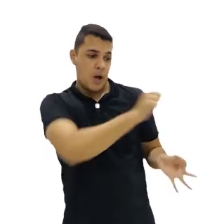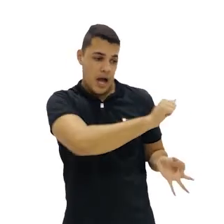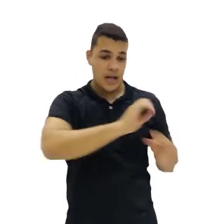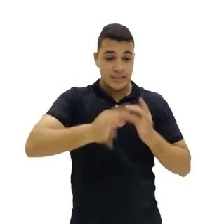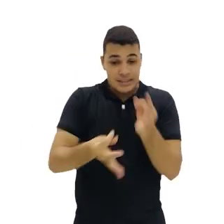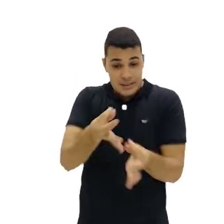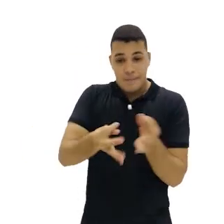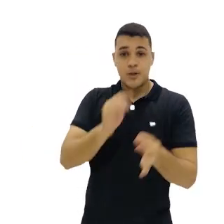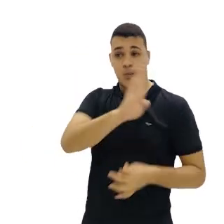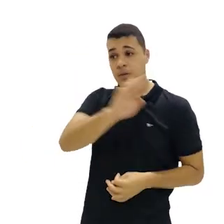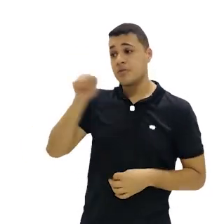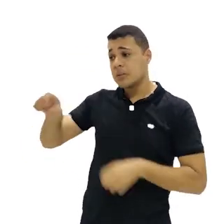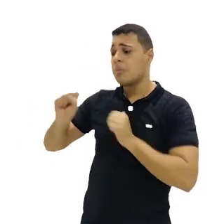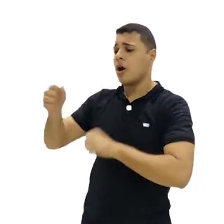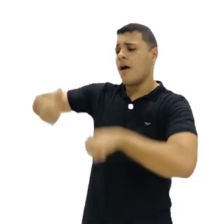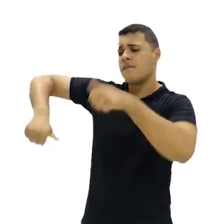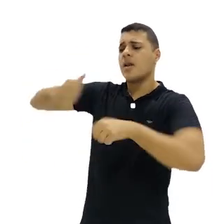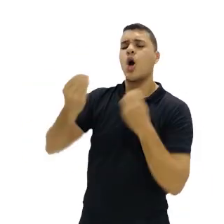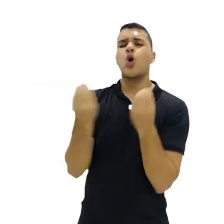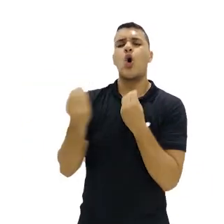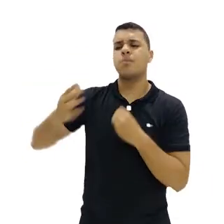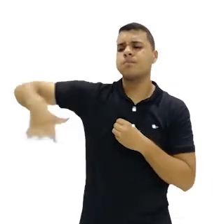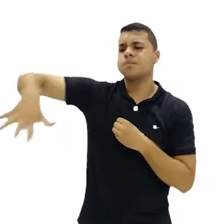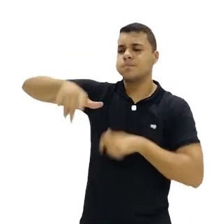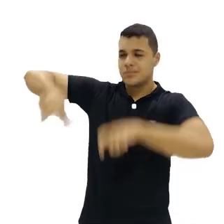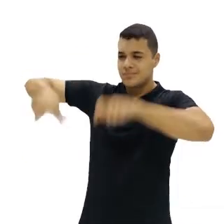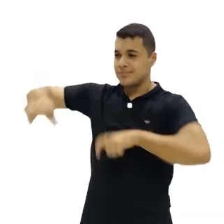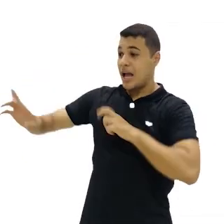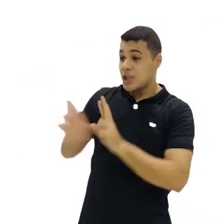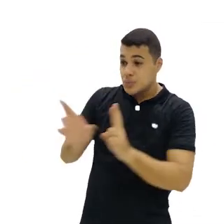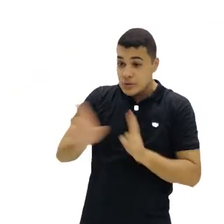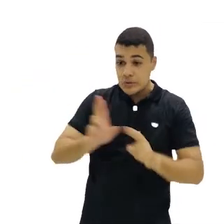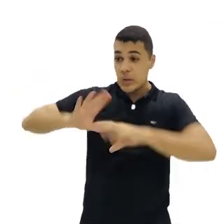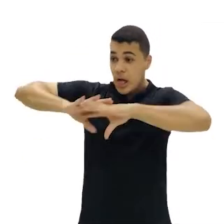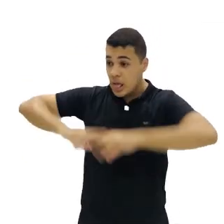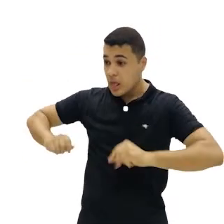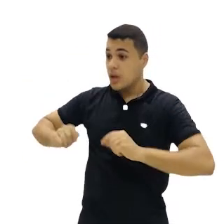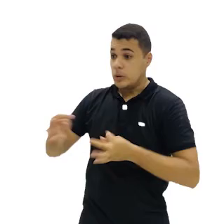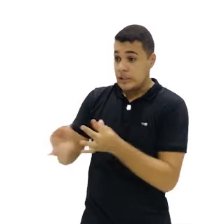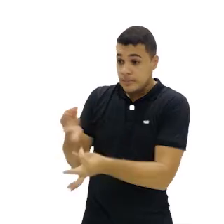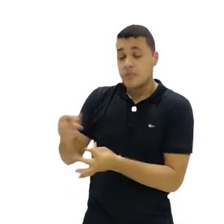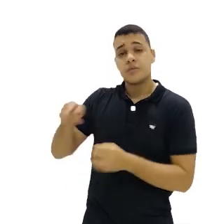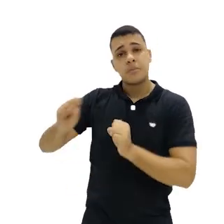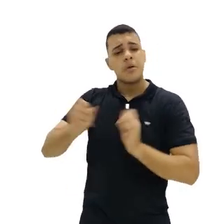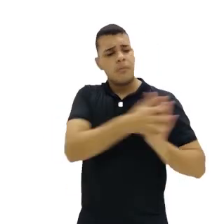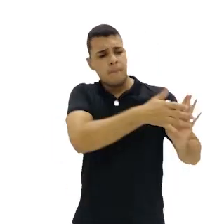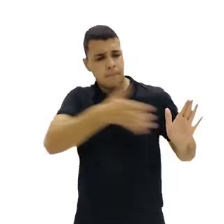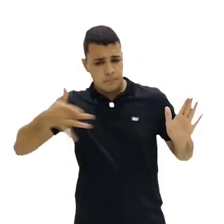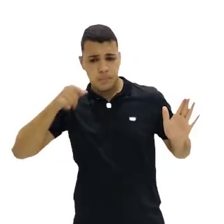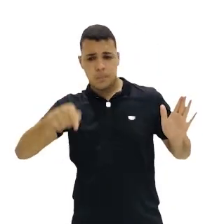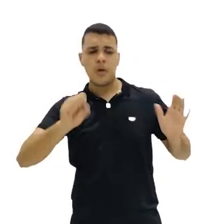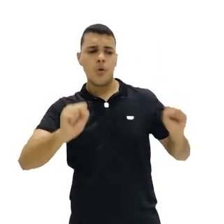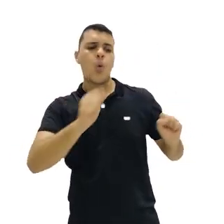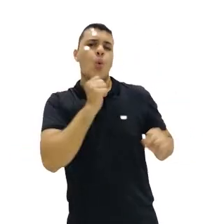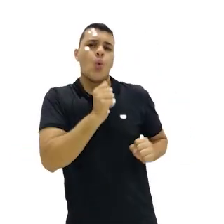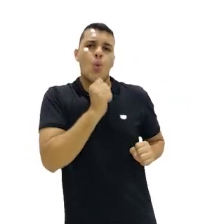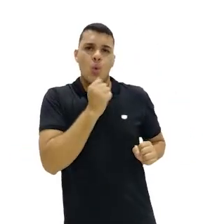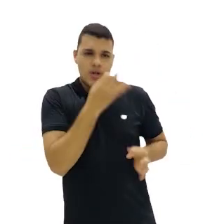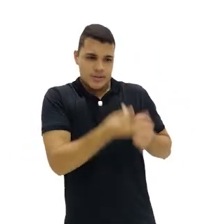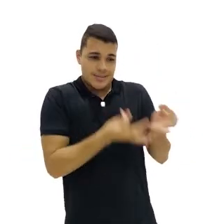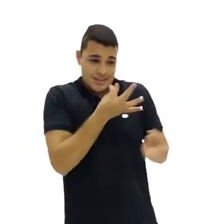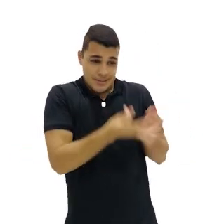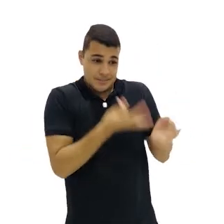que você retira o tratamento para que esse tratamento, todo o efeito químico, farmacológico